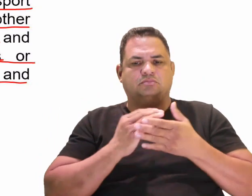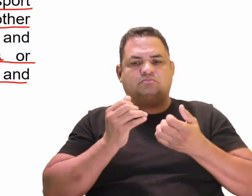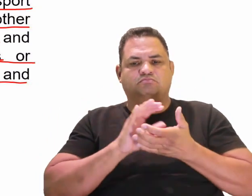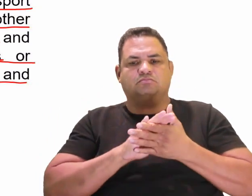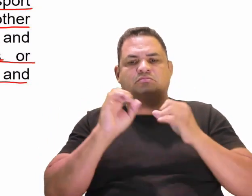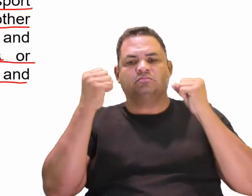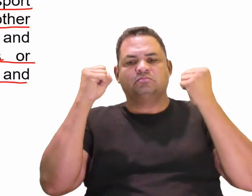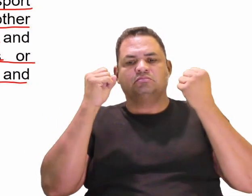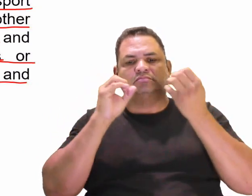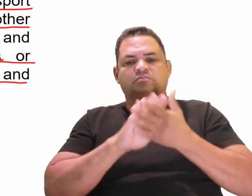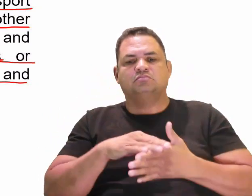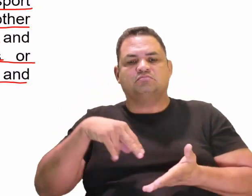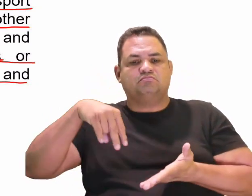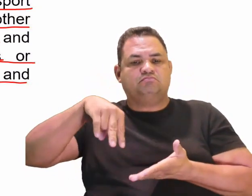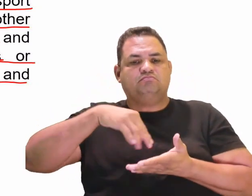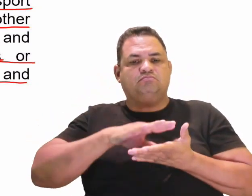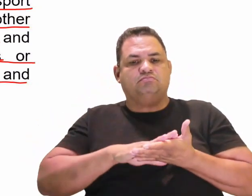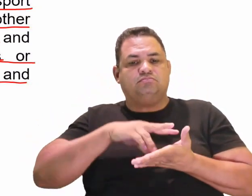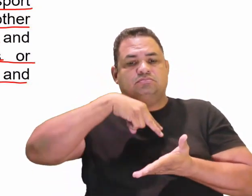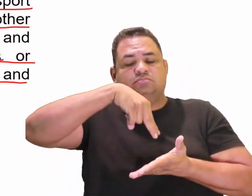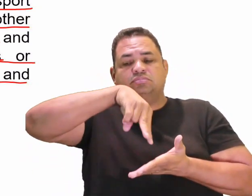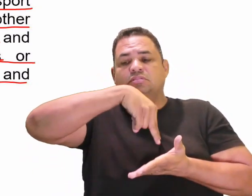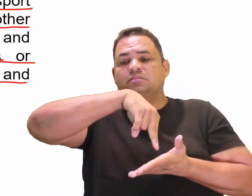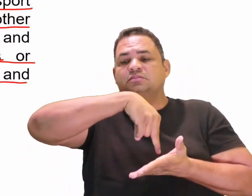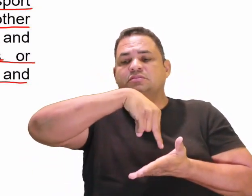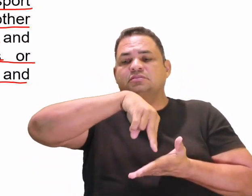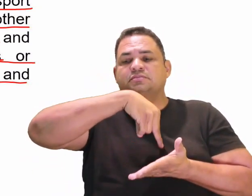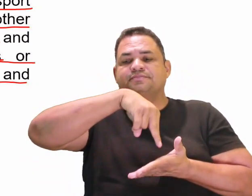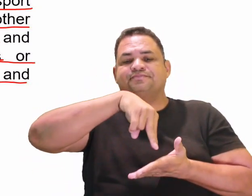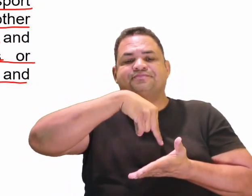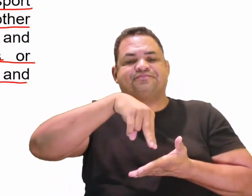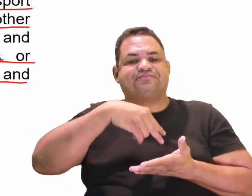mais modernas, como dança, certo?